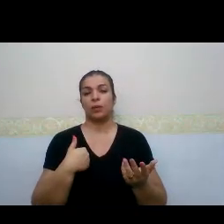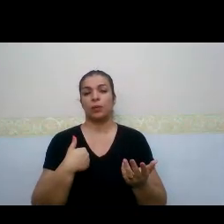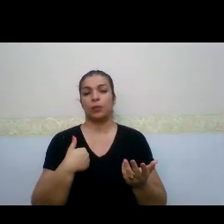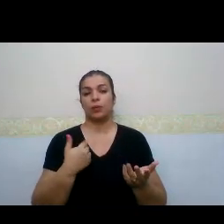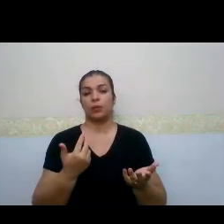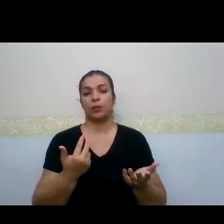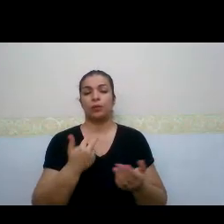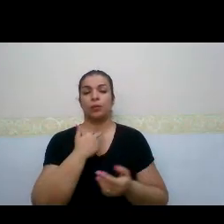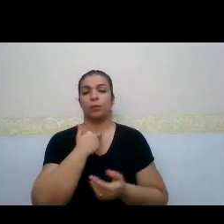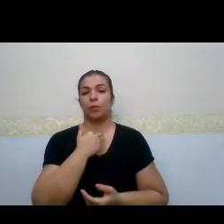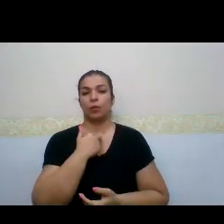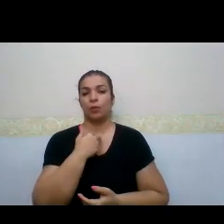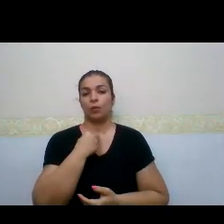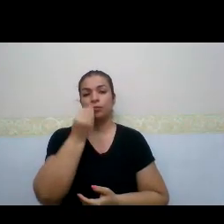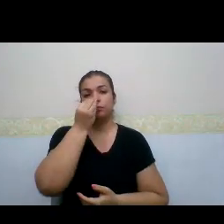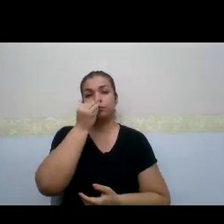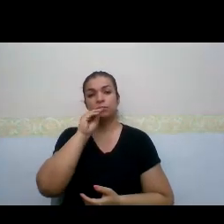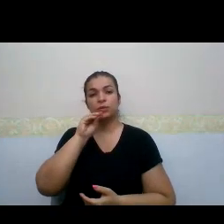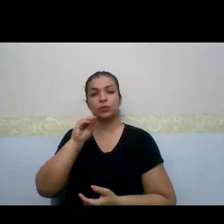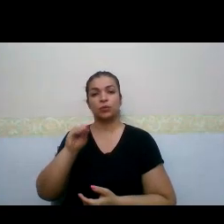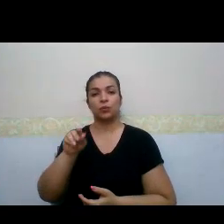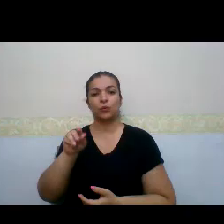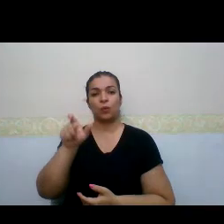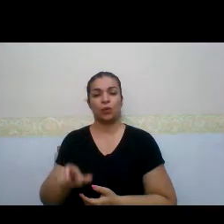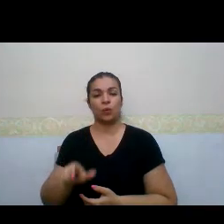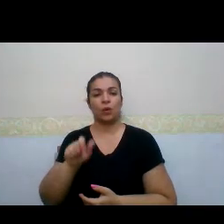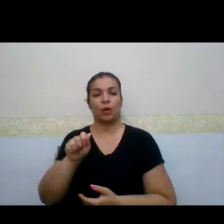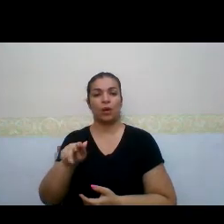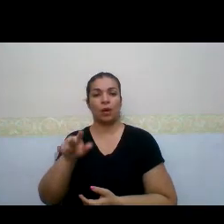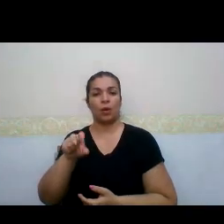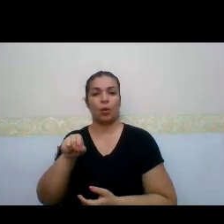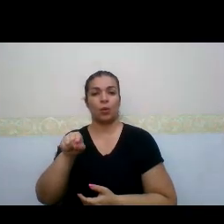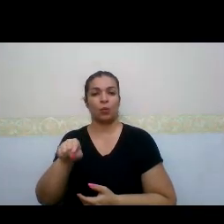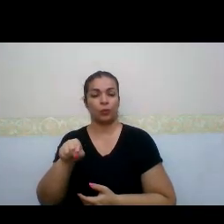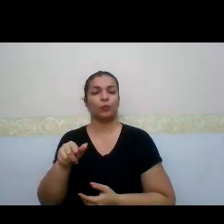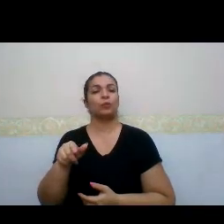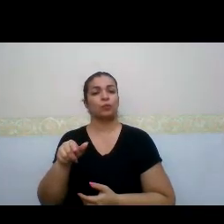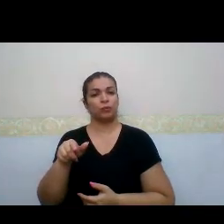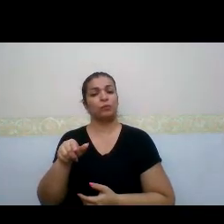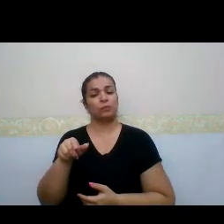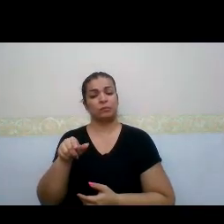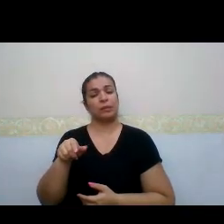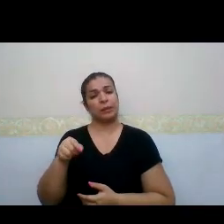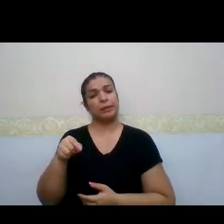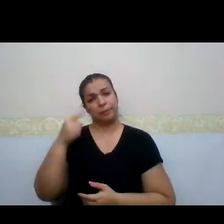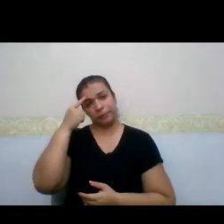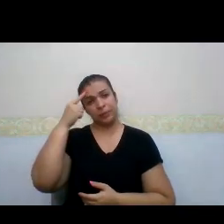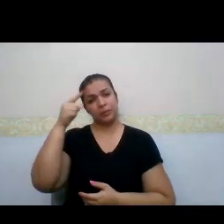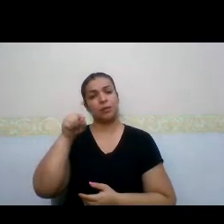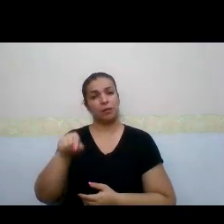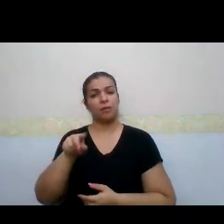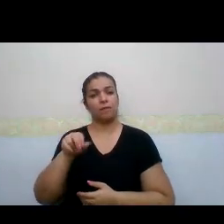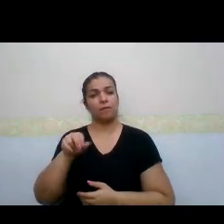desprezar que o meu estudante ele vai se tornar um cidadão, uma cidadã, que ele tem